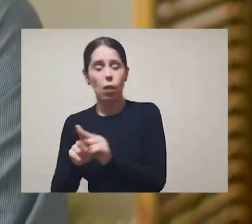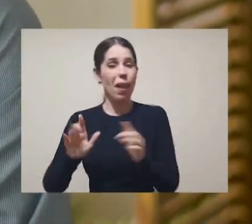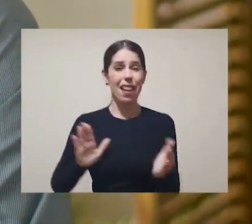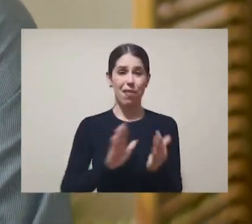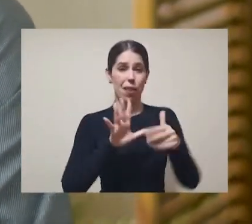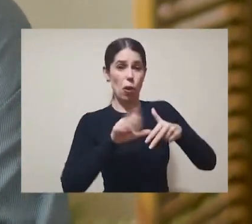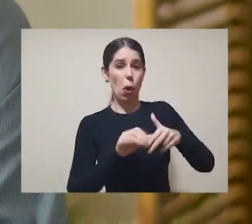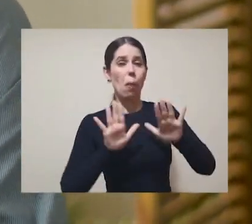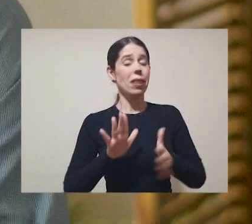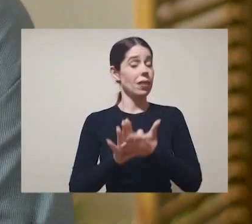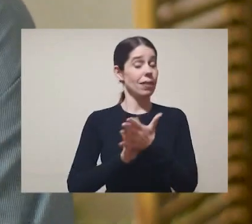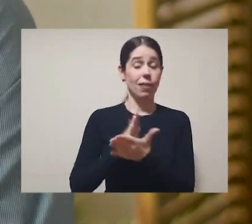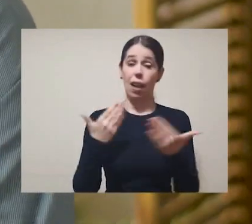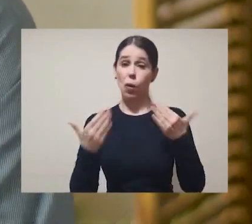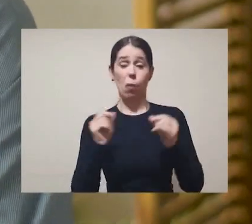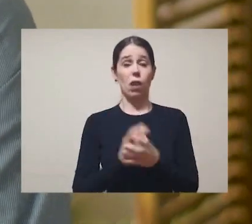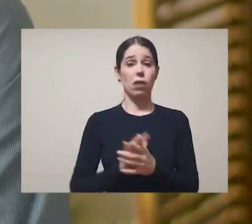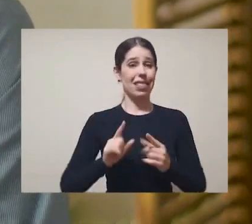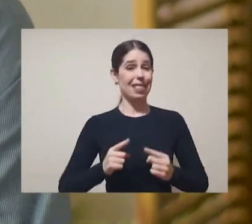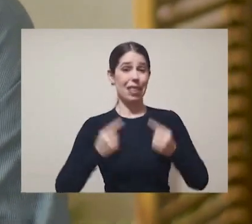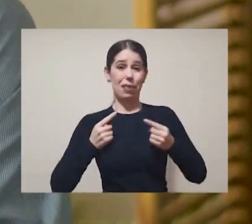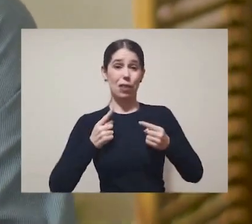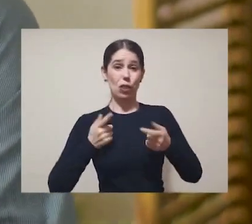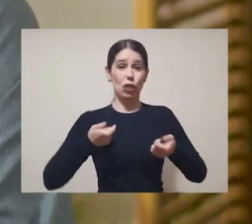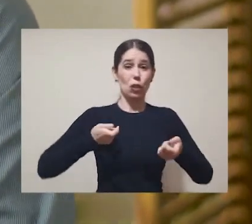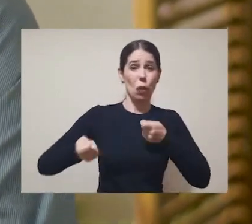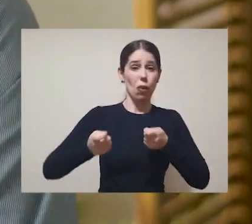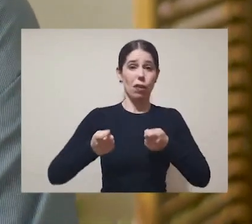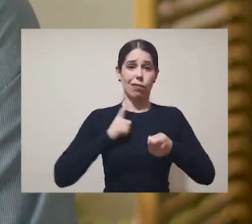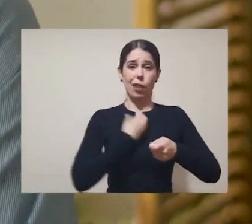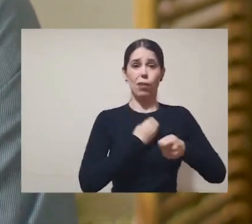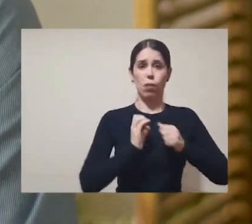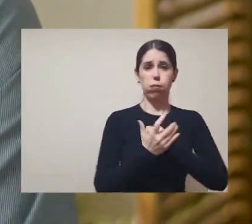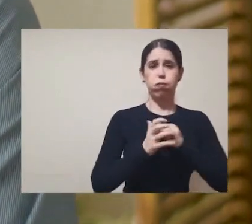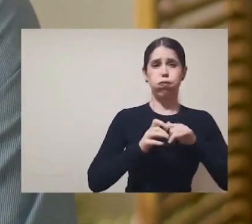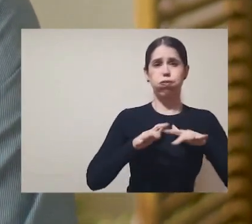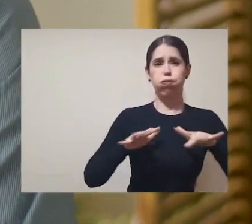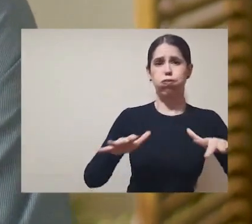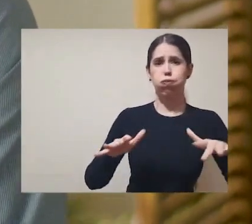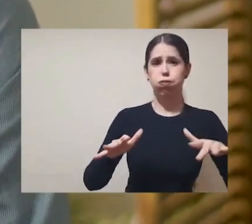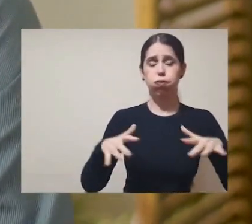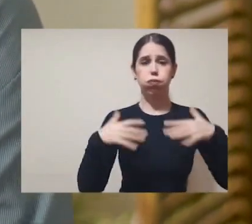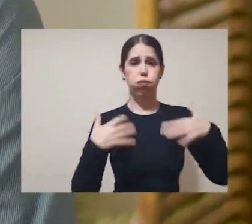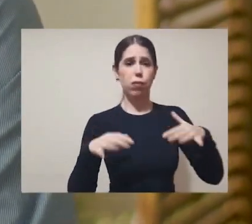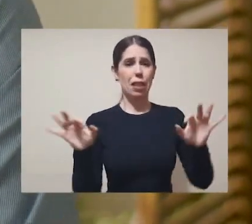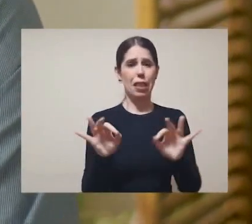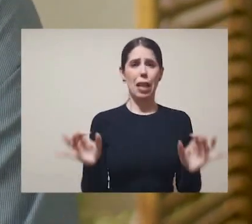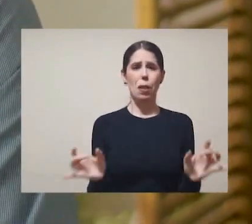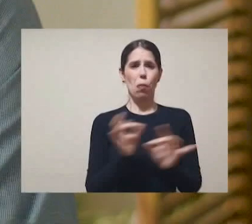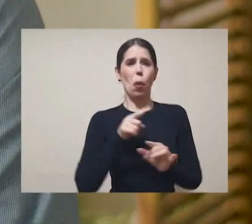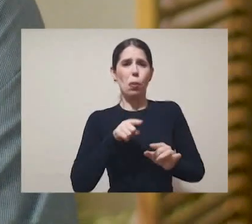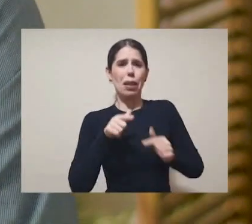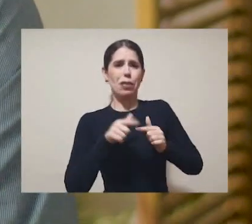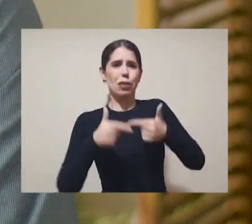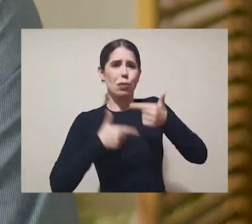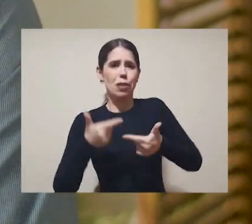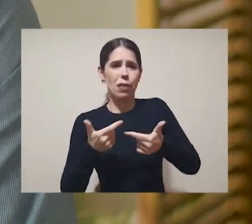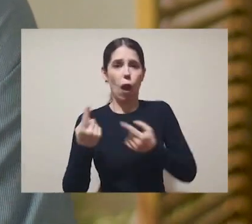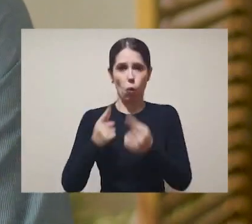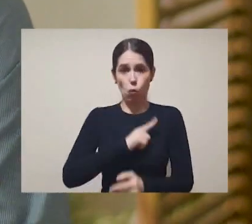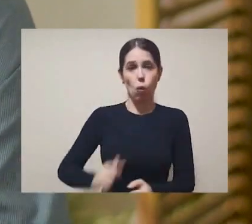corrupção, mas nada se compara ao desafio de governar com uma pandemia. Ninguém estava pronto para esse